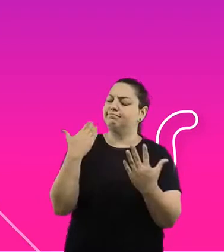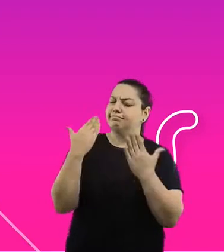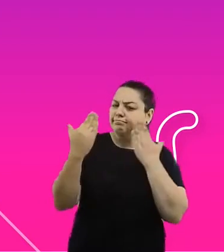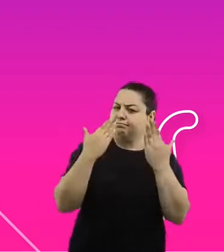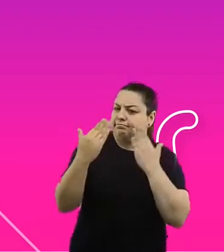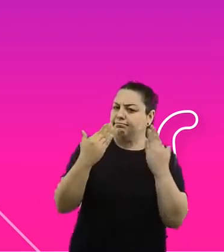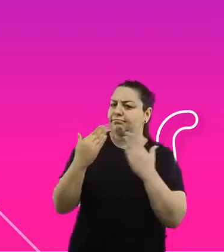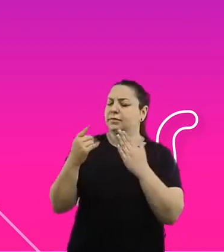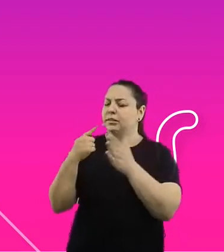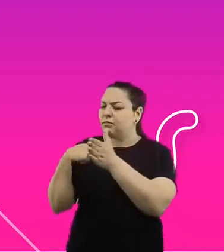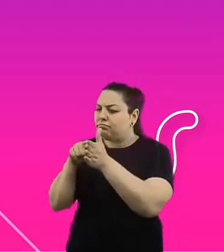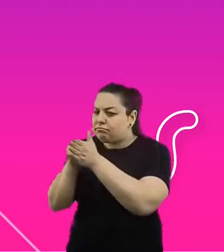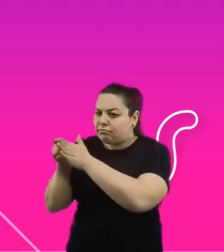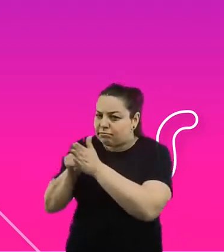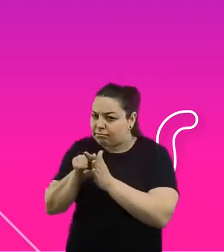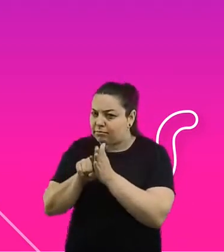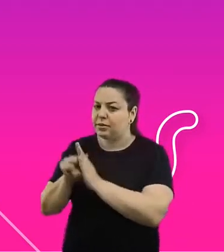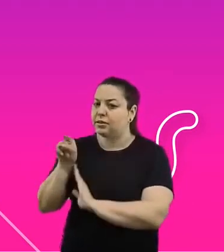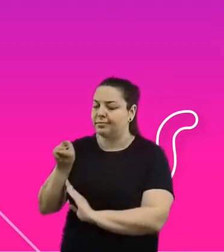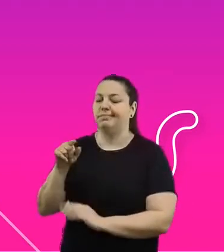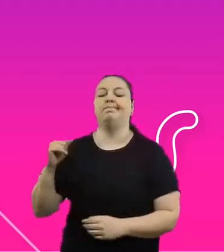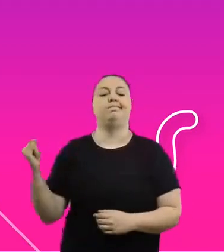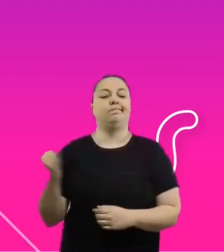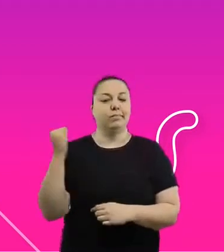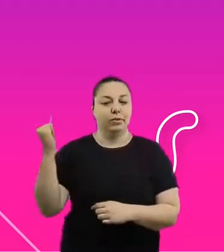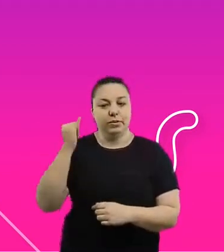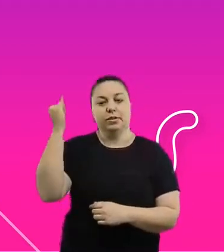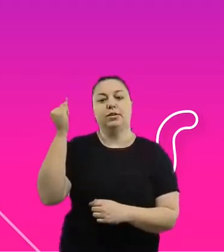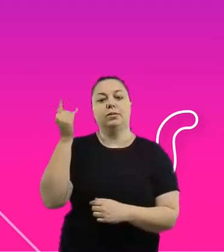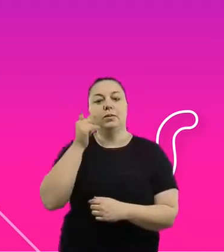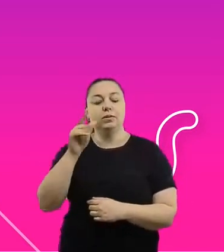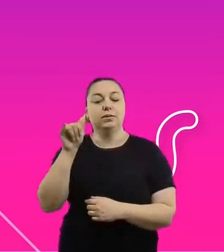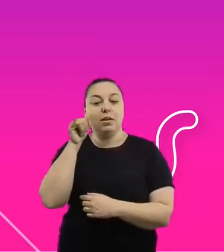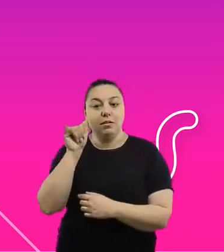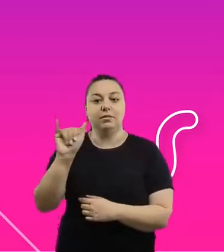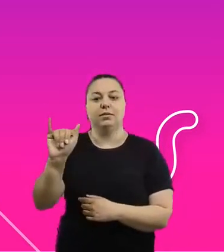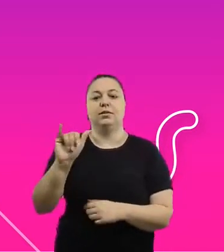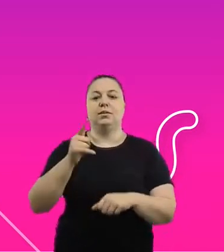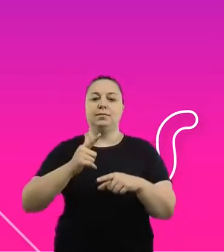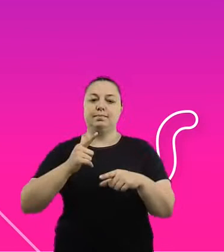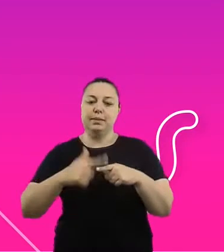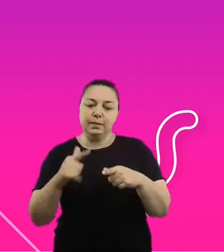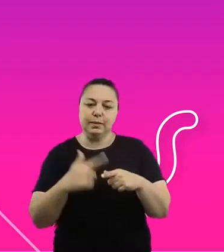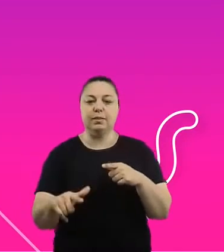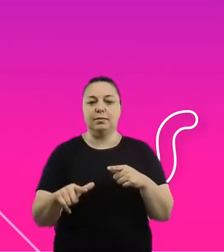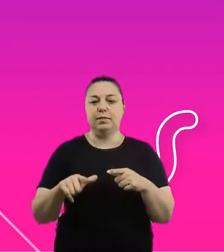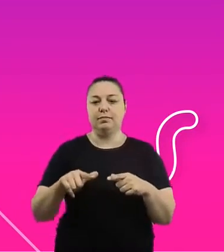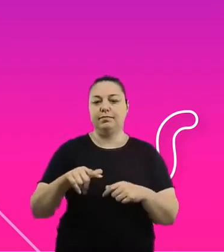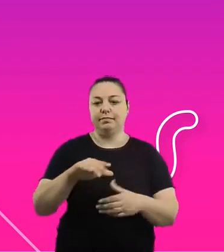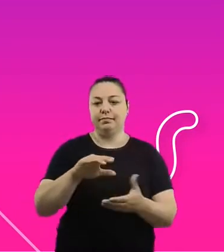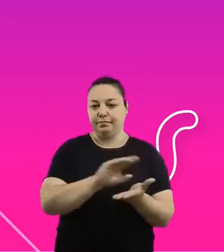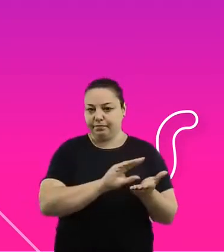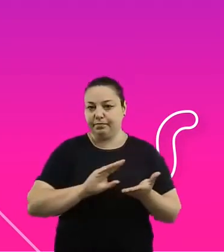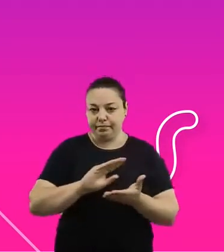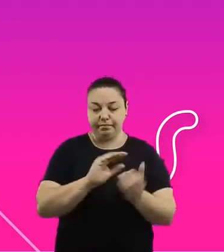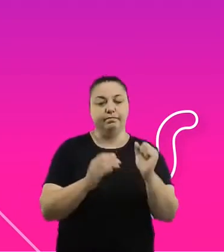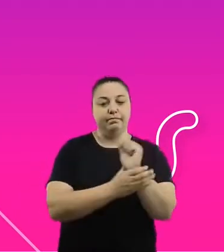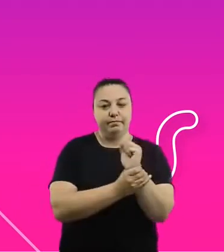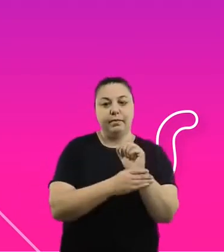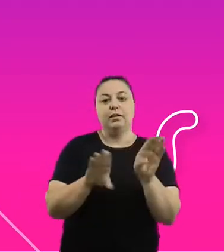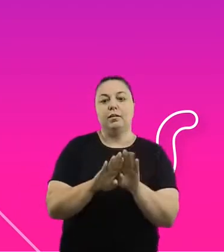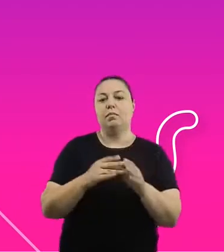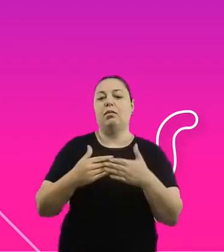no ambiente digital para que você não saia abrindo qualquer link, clicando em qualquer coisa que aparece na sua frente, que eventualmente pode